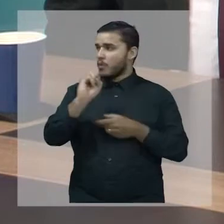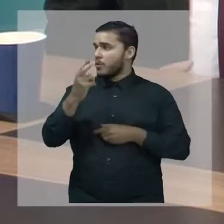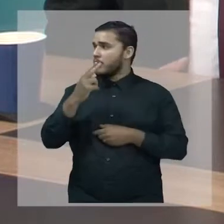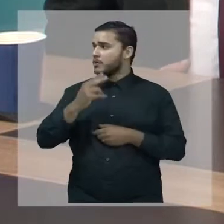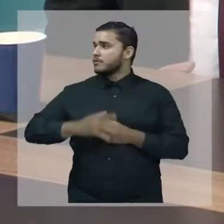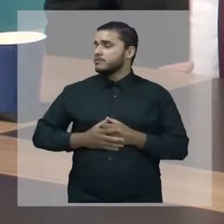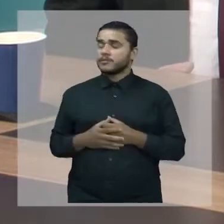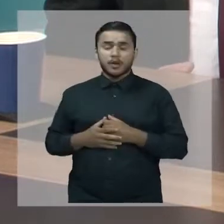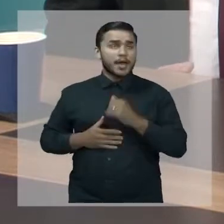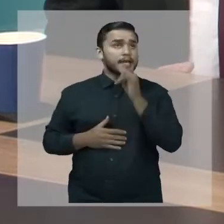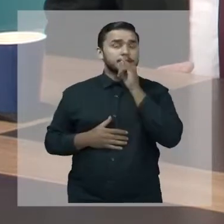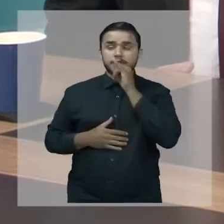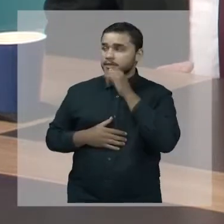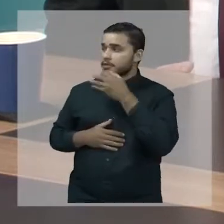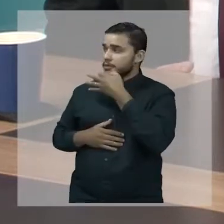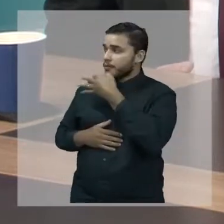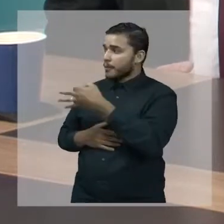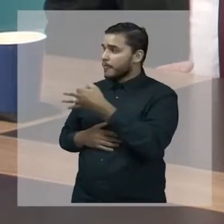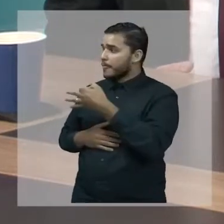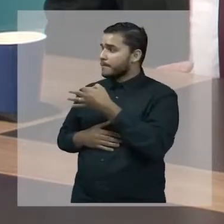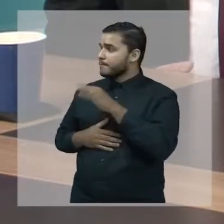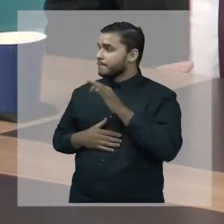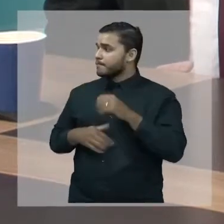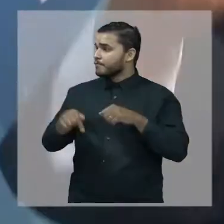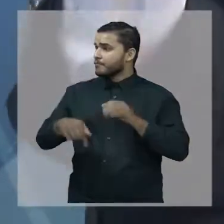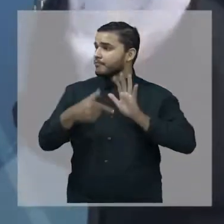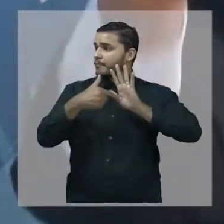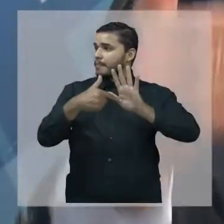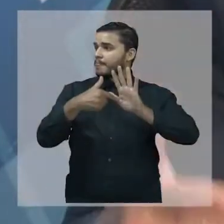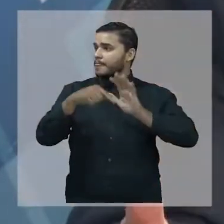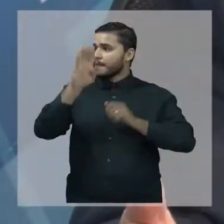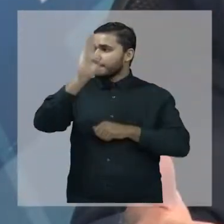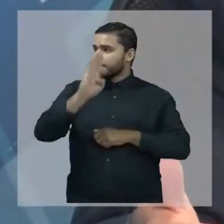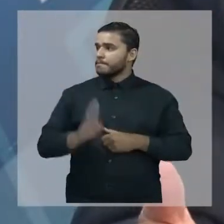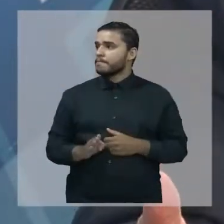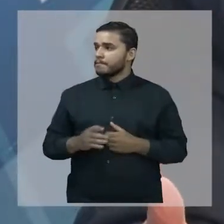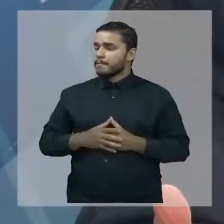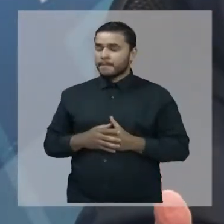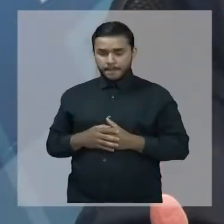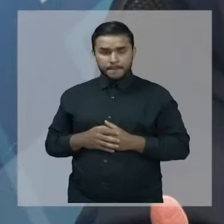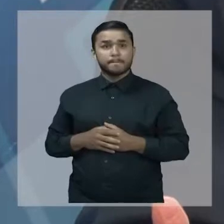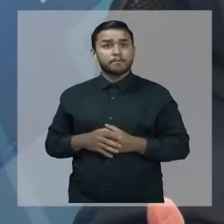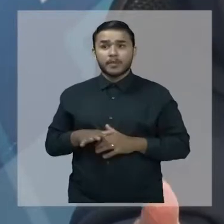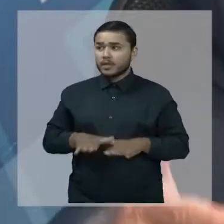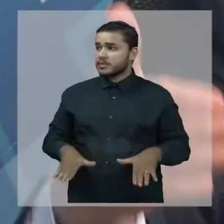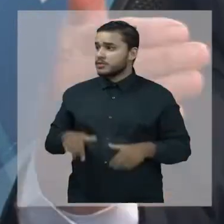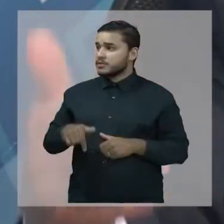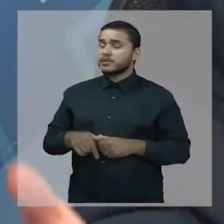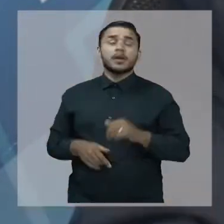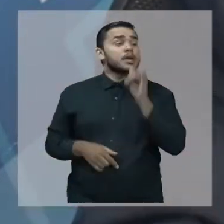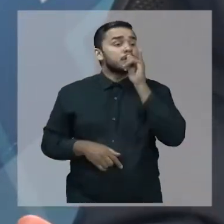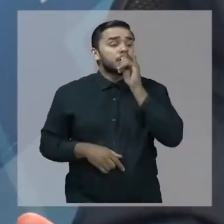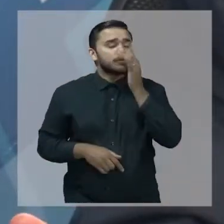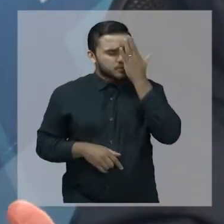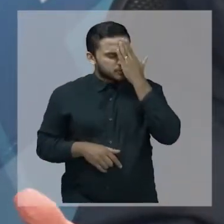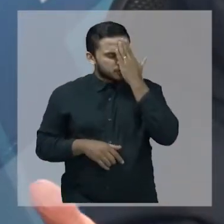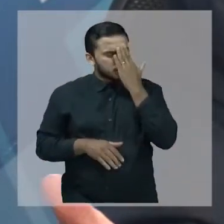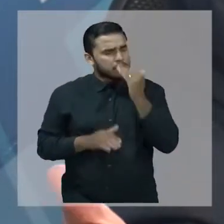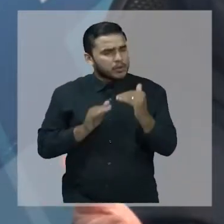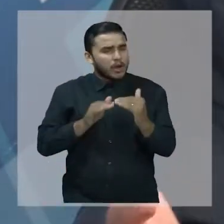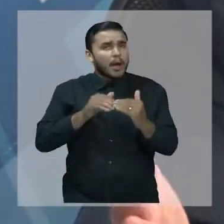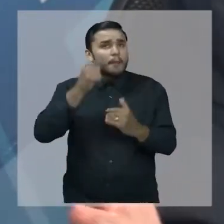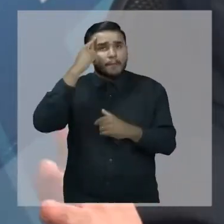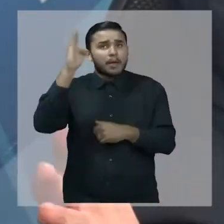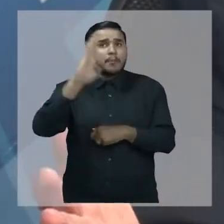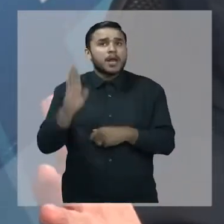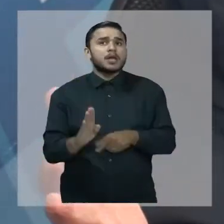elegessem constituinte. Então, é uma reprodução do modelo nosso. Da mentalidade, eu concordo. Da mentalidade brasileira de que a gente